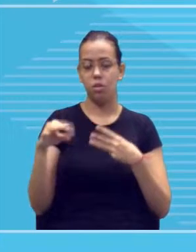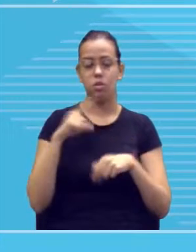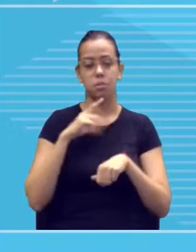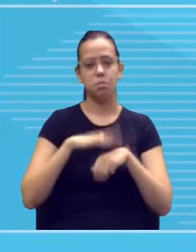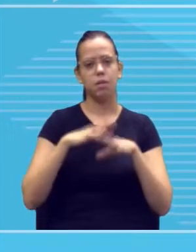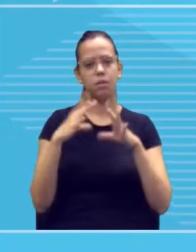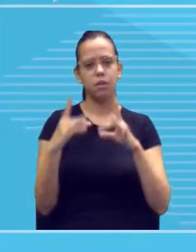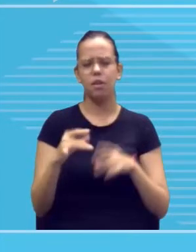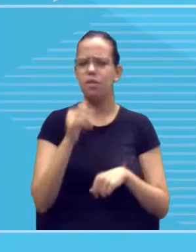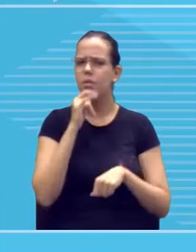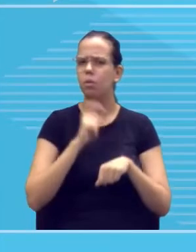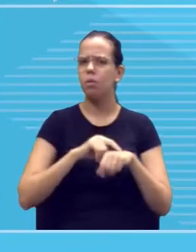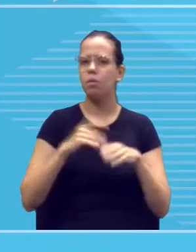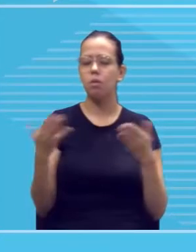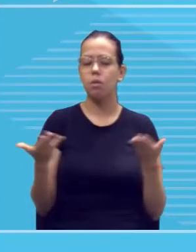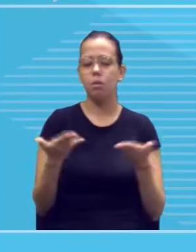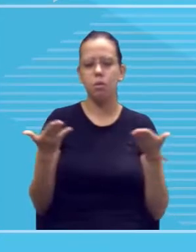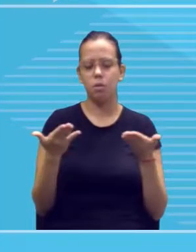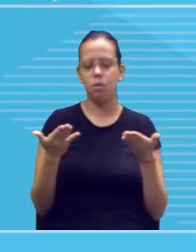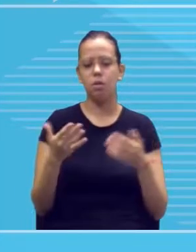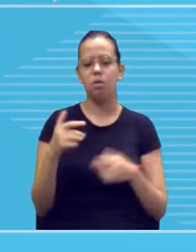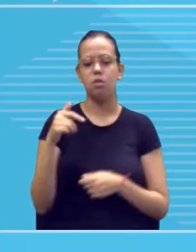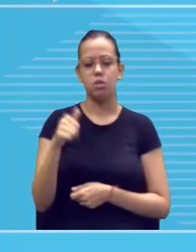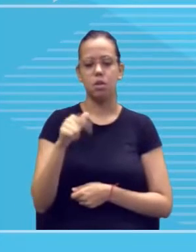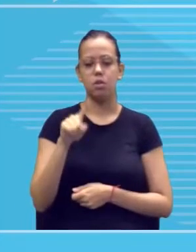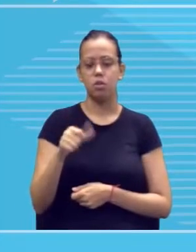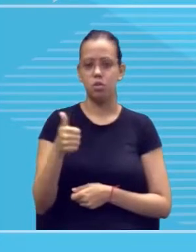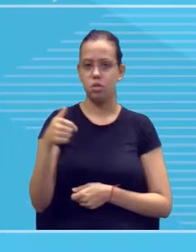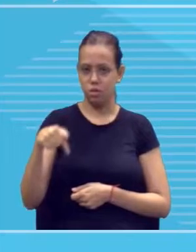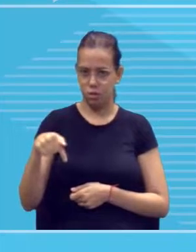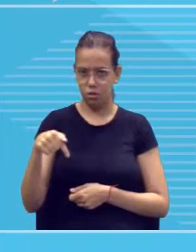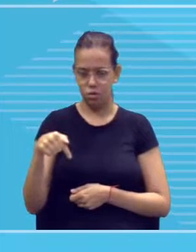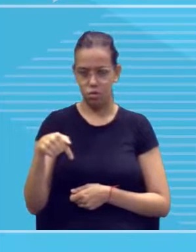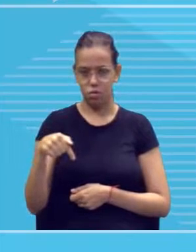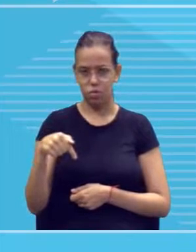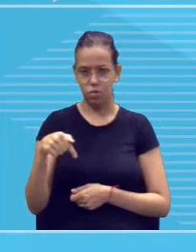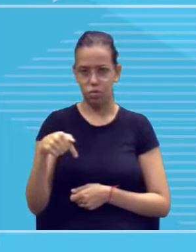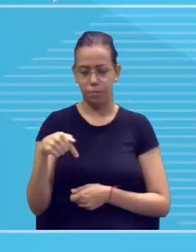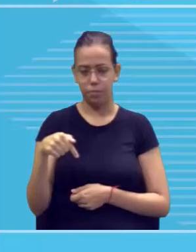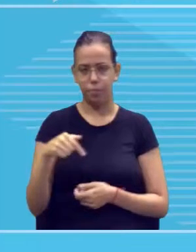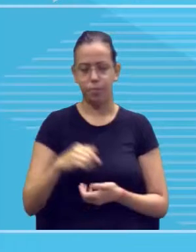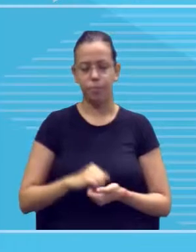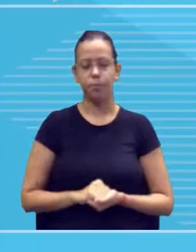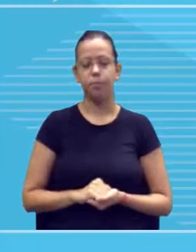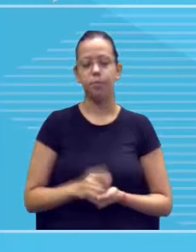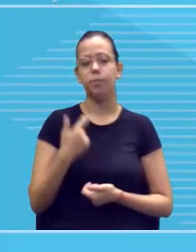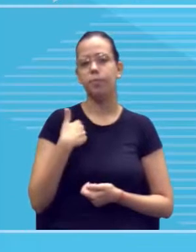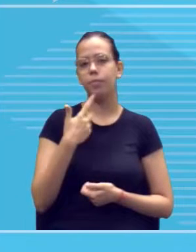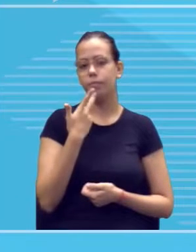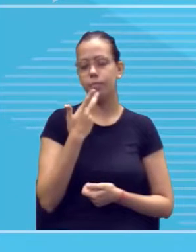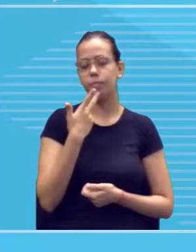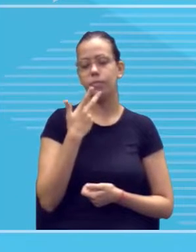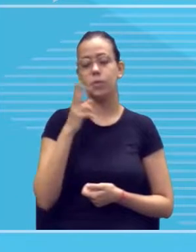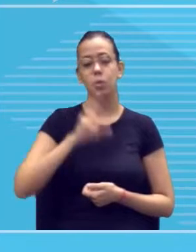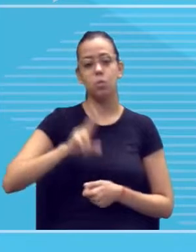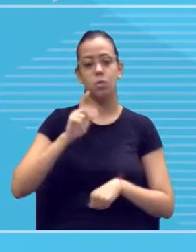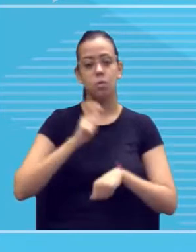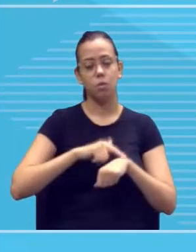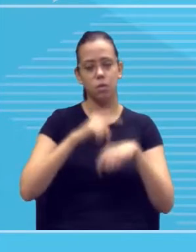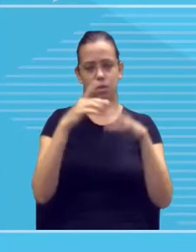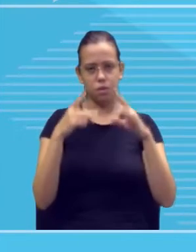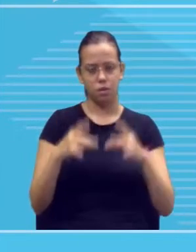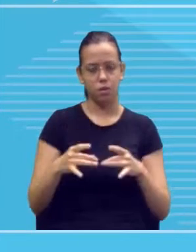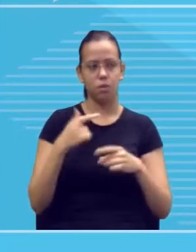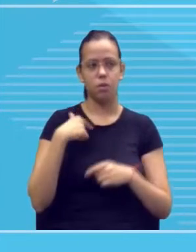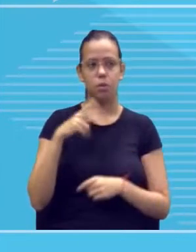o que horas são agora agora são 7 e 17 então eu digo usando um horário específico